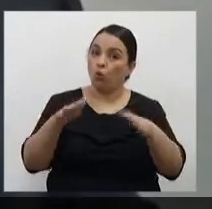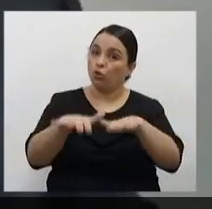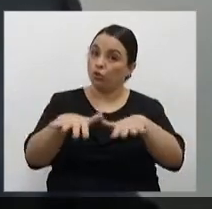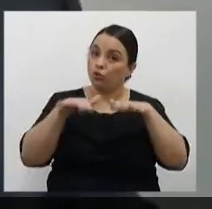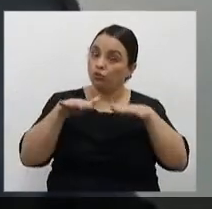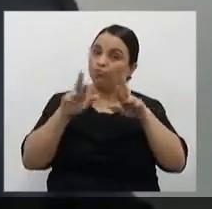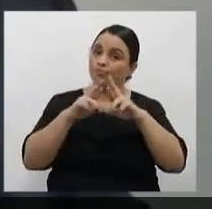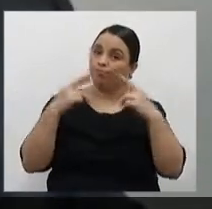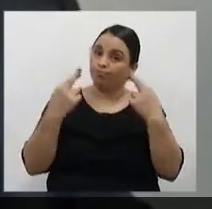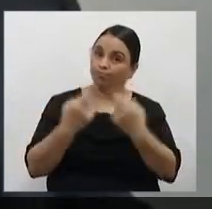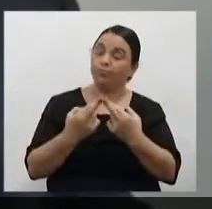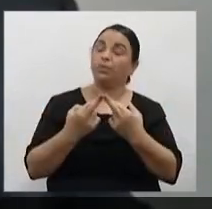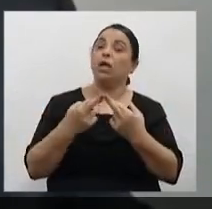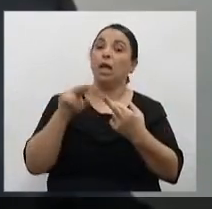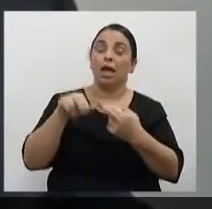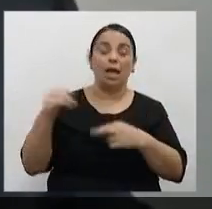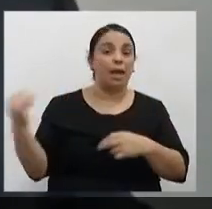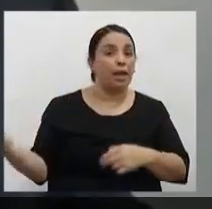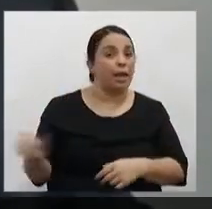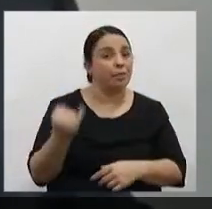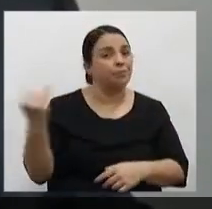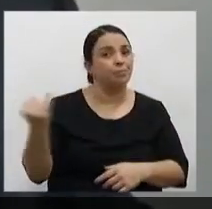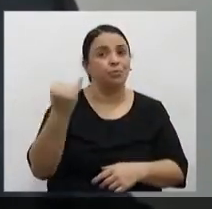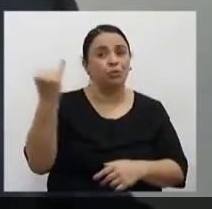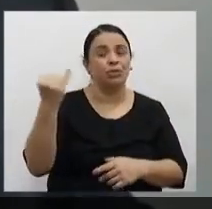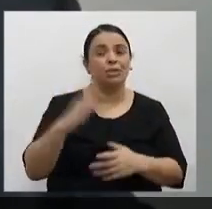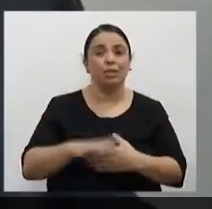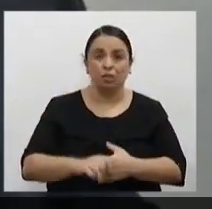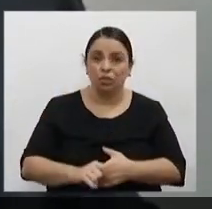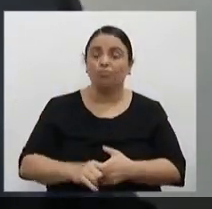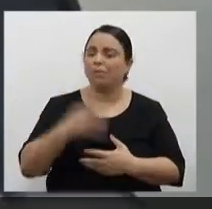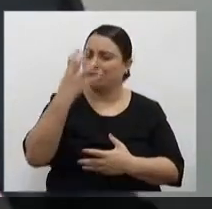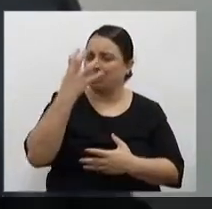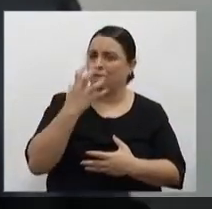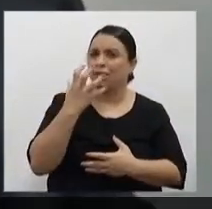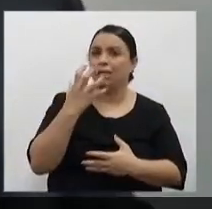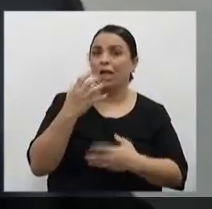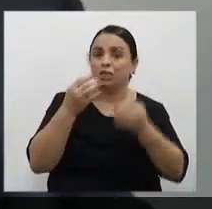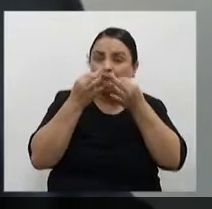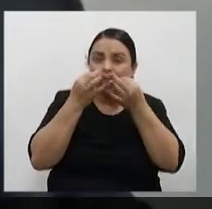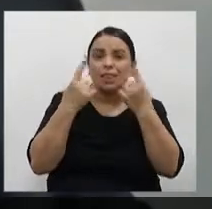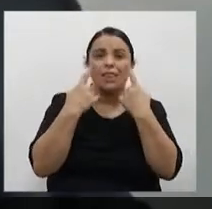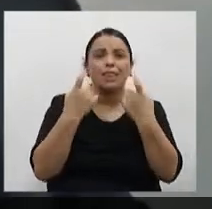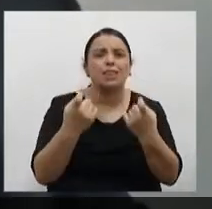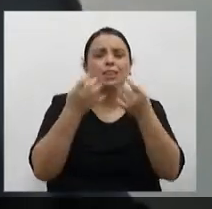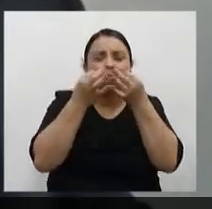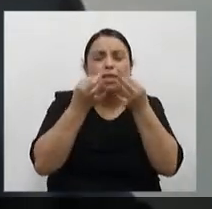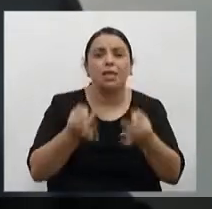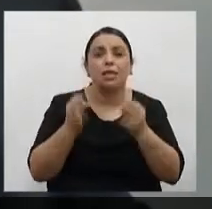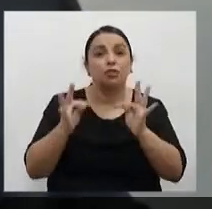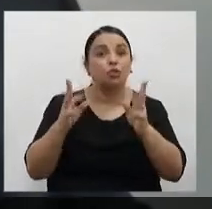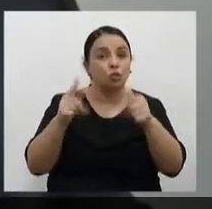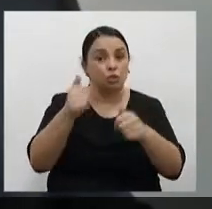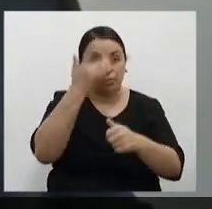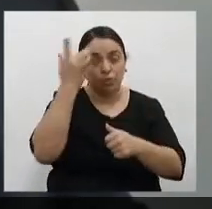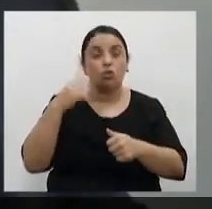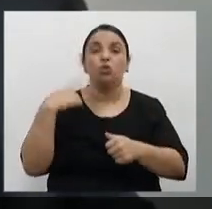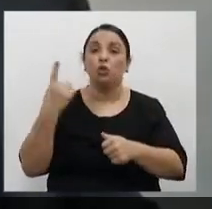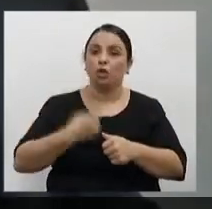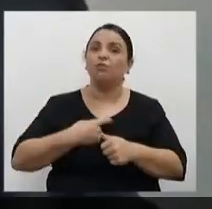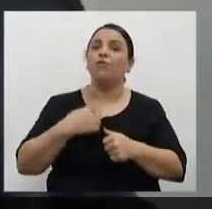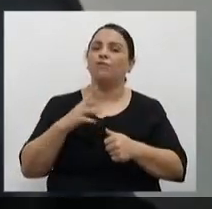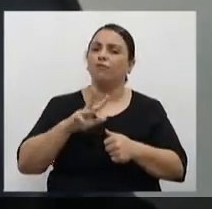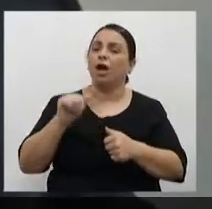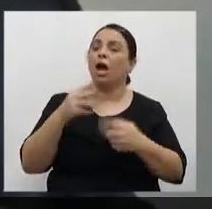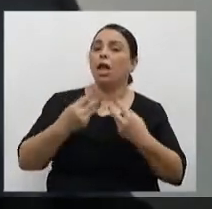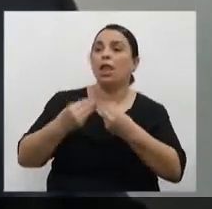aqui pela fala de todos, pela seriedade e interesse de todos, nós vamos levar ao secretário de